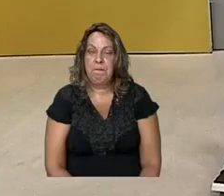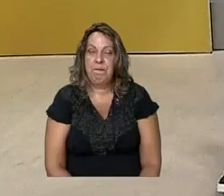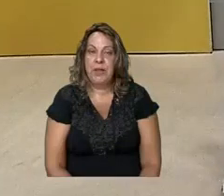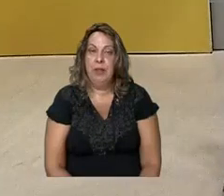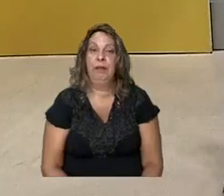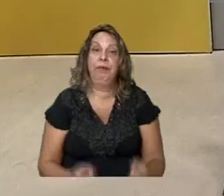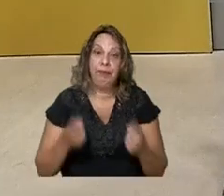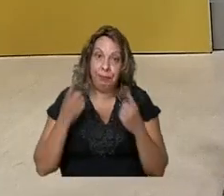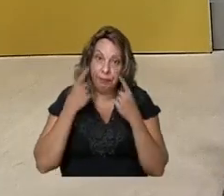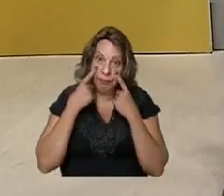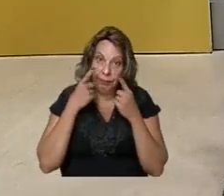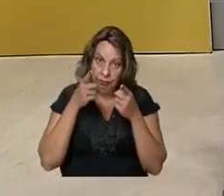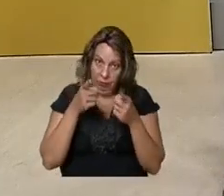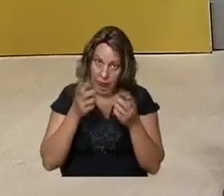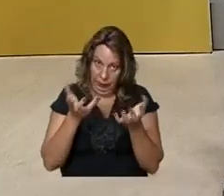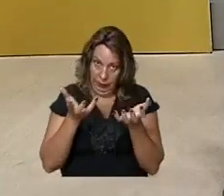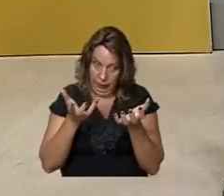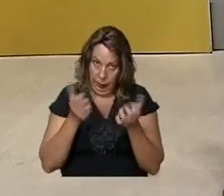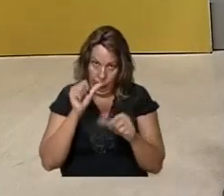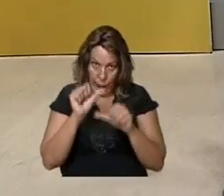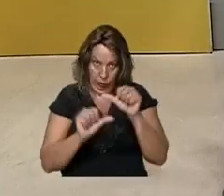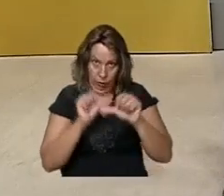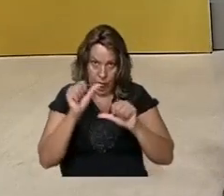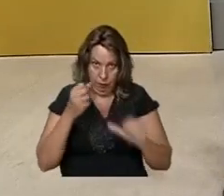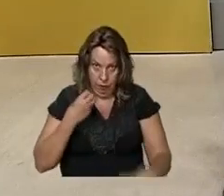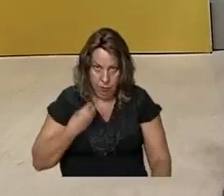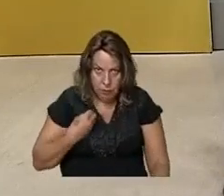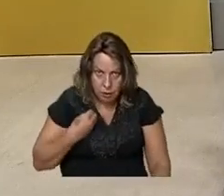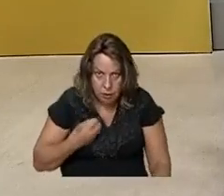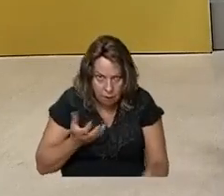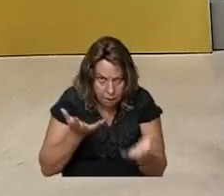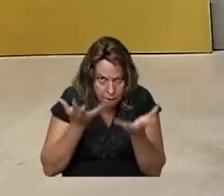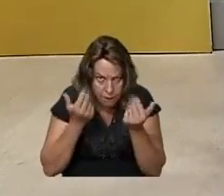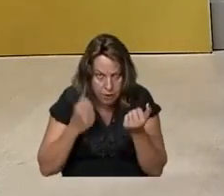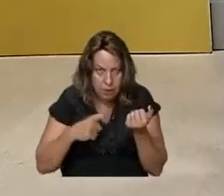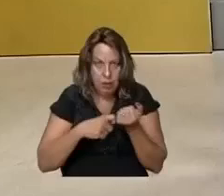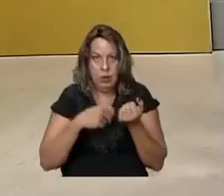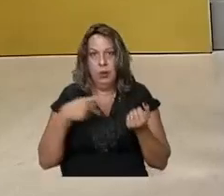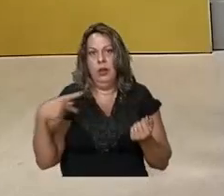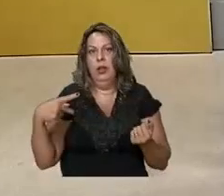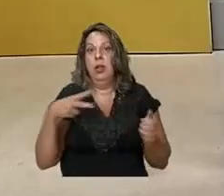Olha aí, você quer ter a chance de mudar de vida? Vem com o Caju Cap, tá?